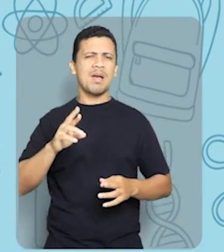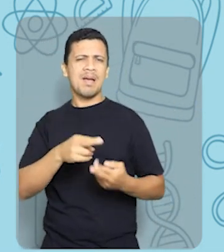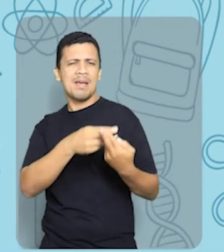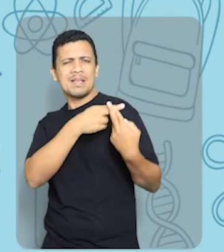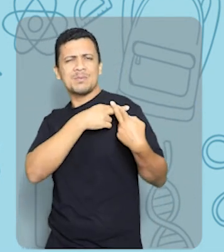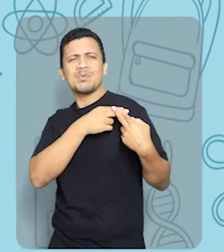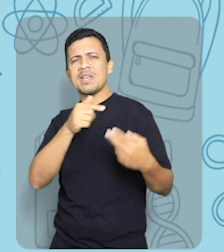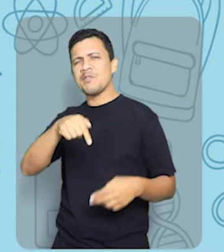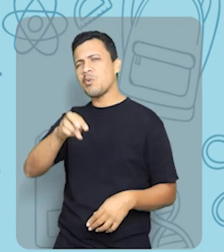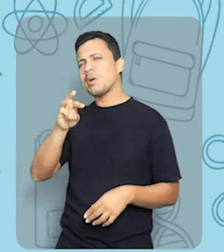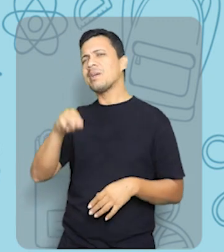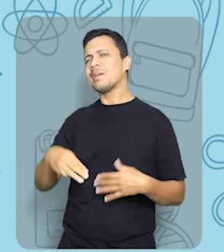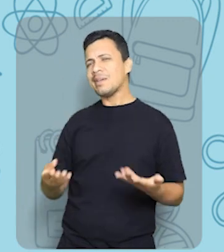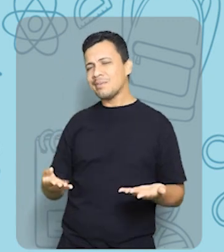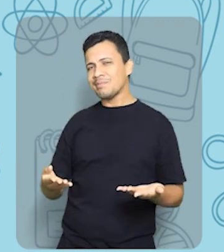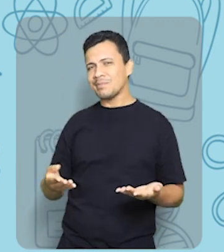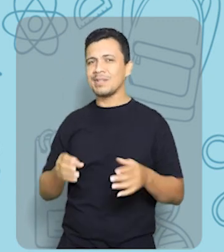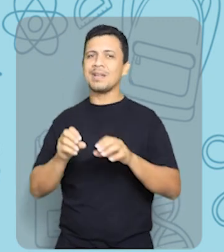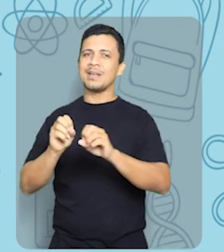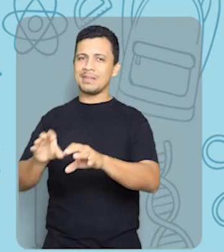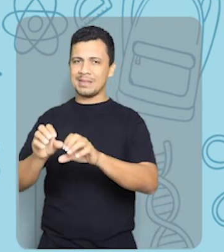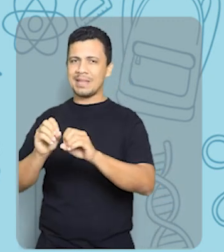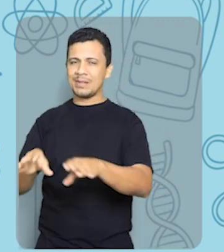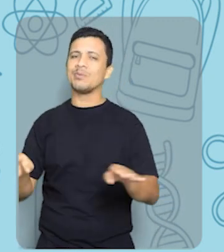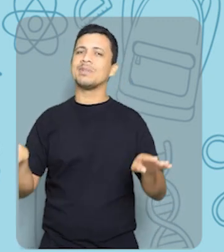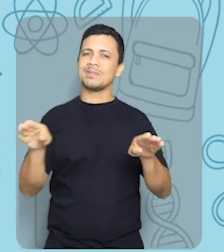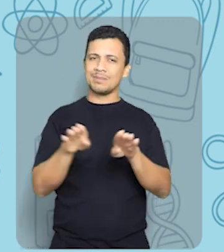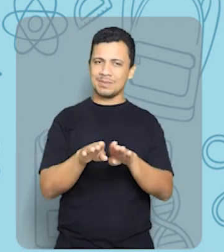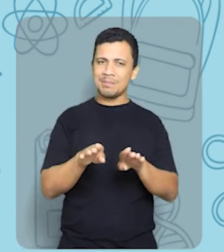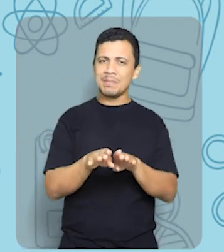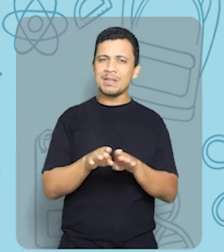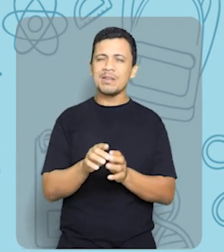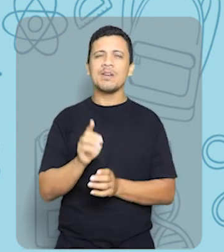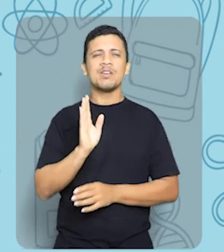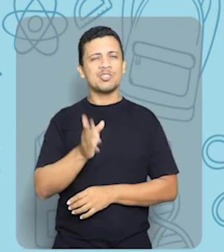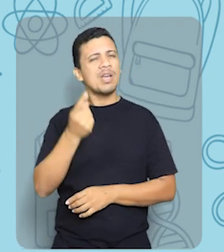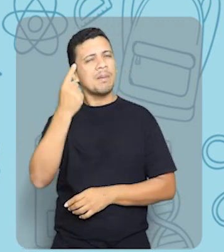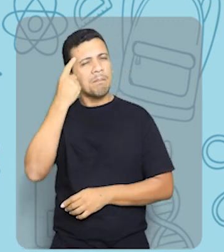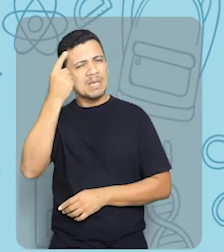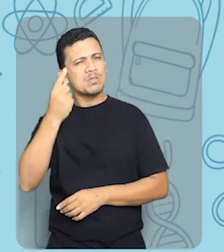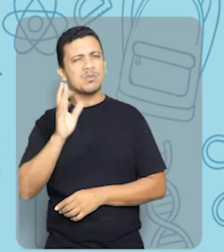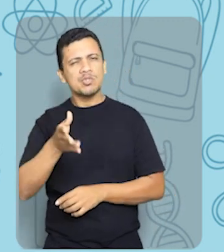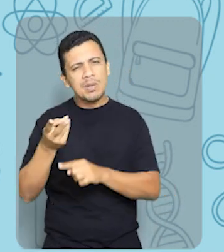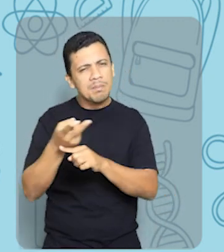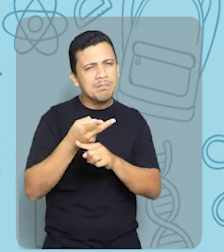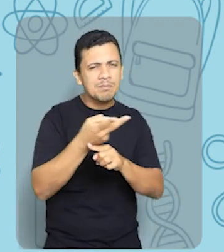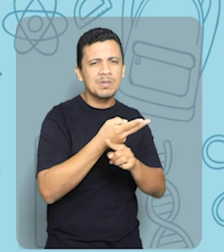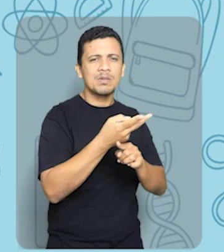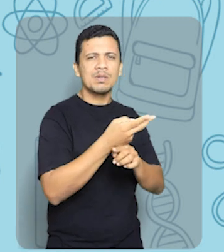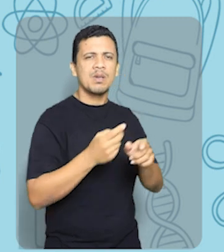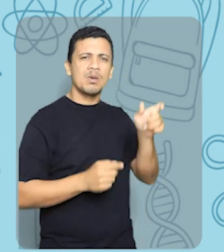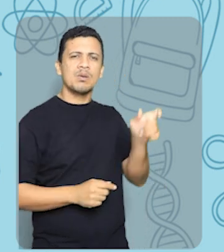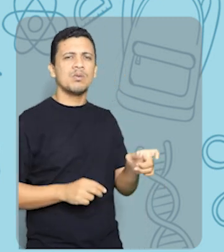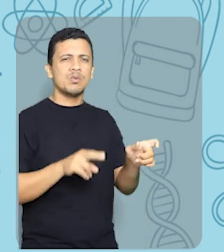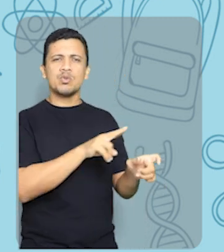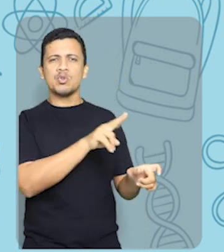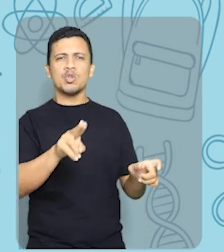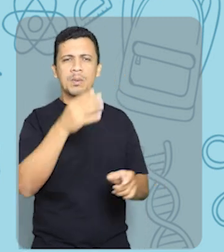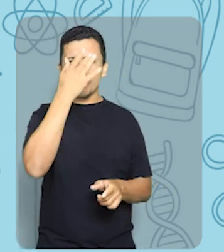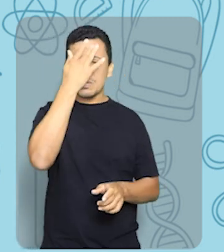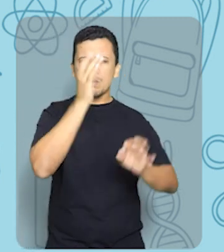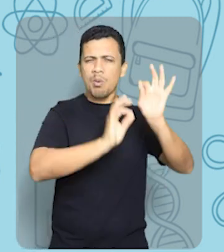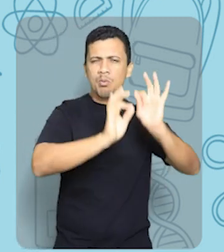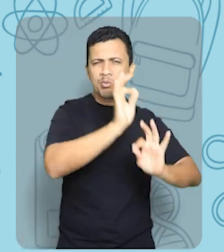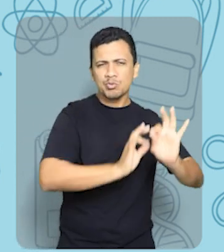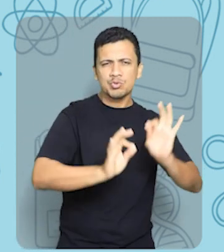mesmo? Na educação não é diferente. Você já se perguntou ou procurou saber quem são os nomes que construíram